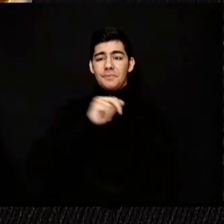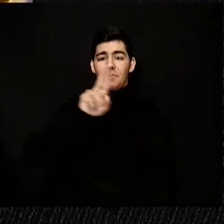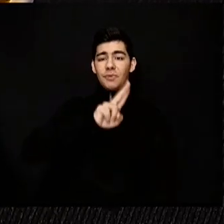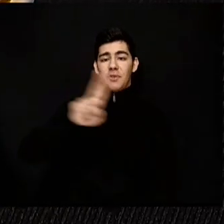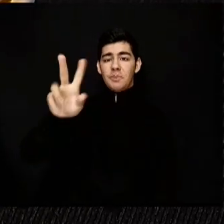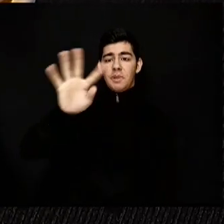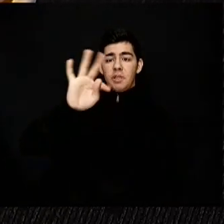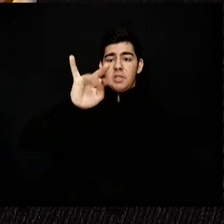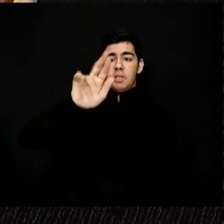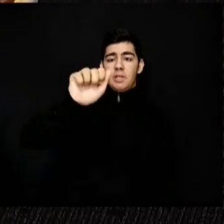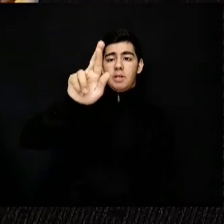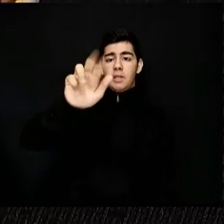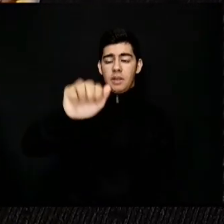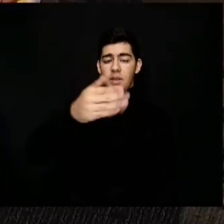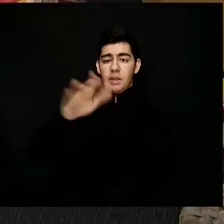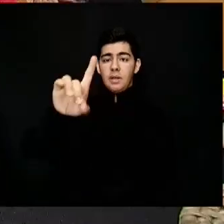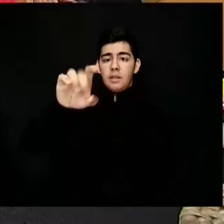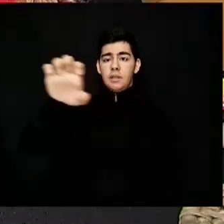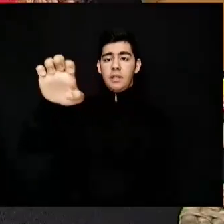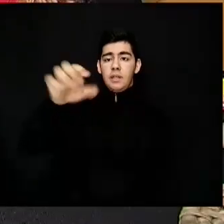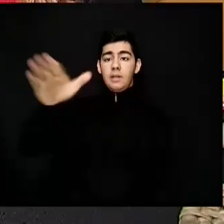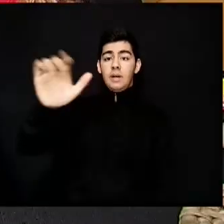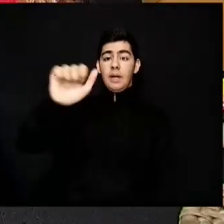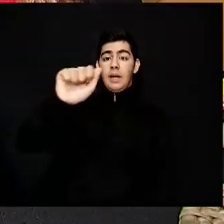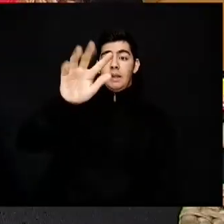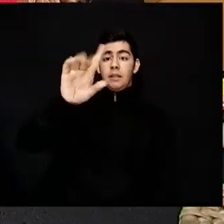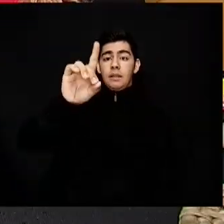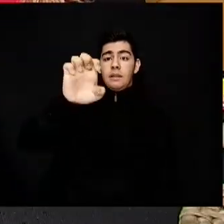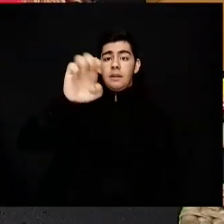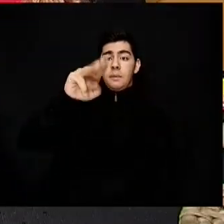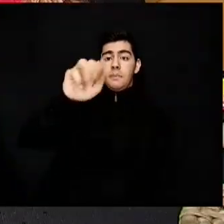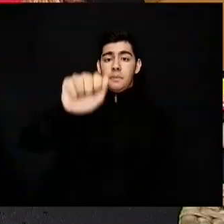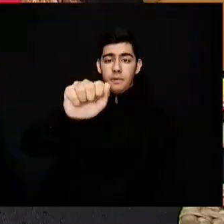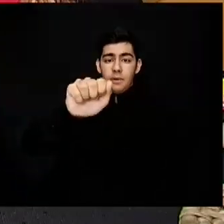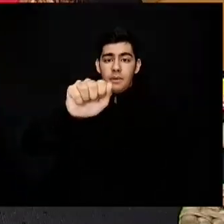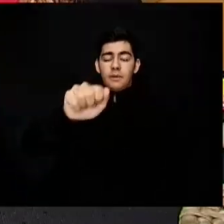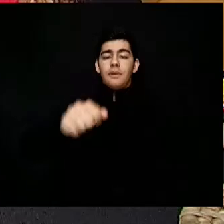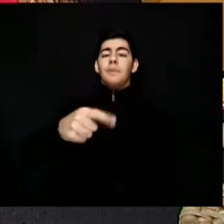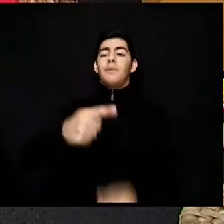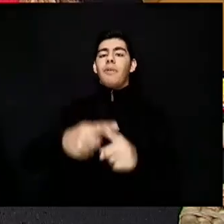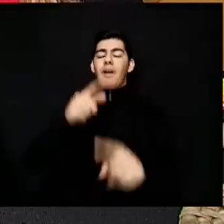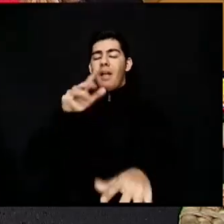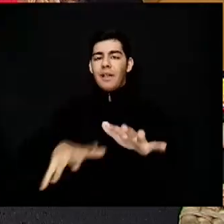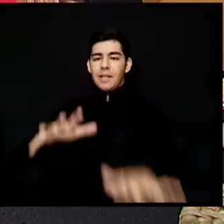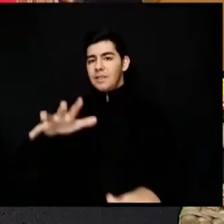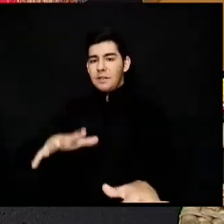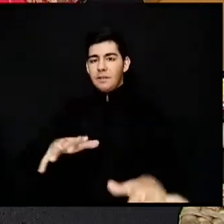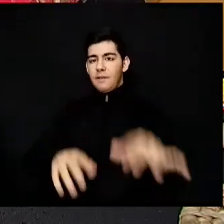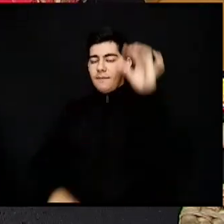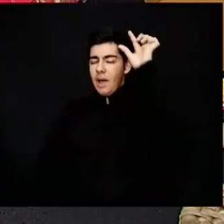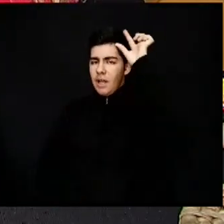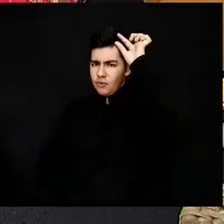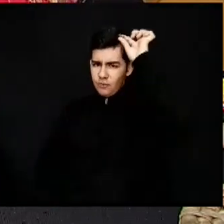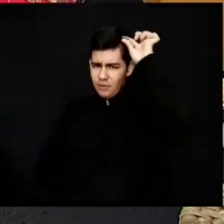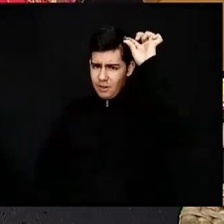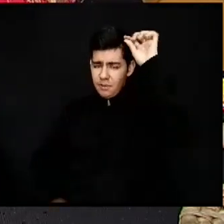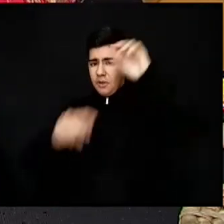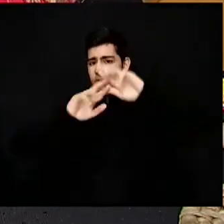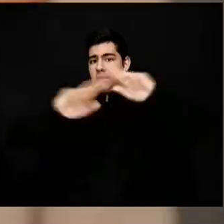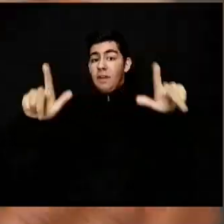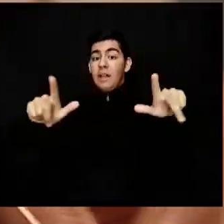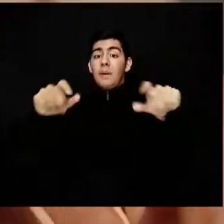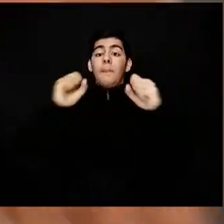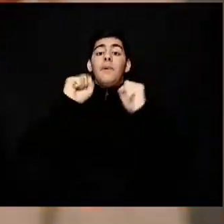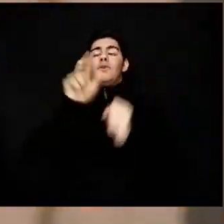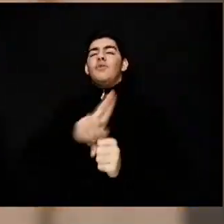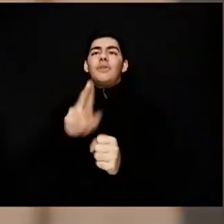uma peça que a gente pode, dependendo do penteado, utilizar estilo uma coroa também. Porque é uma peça